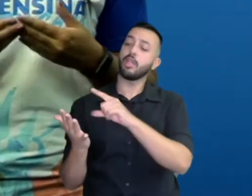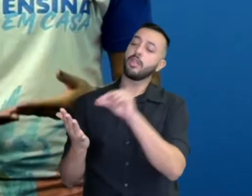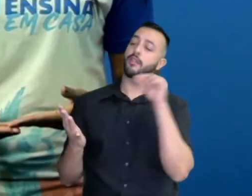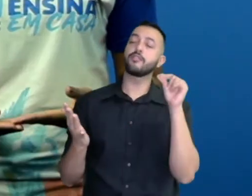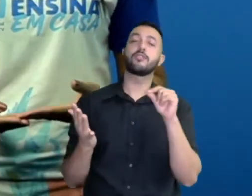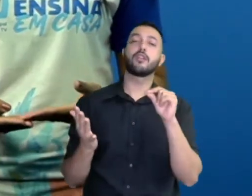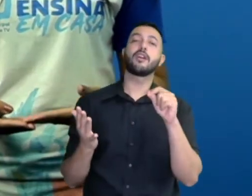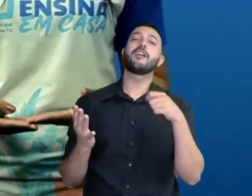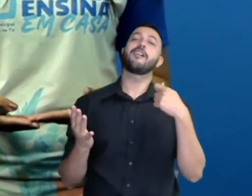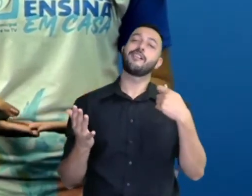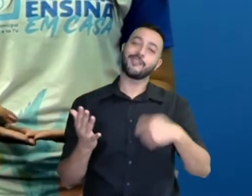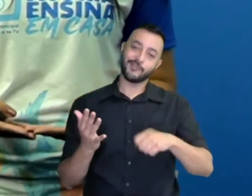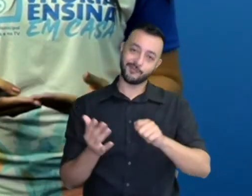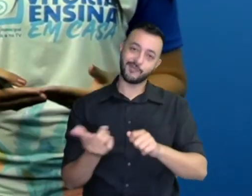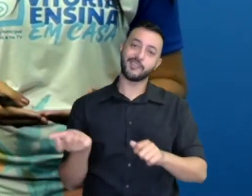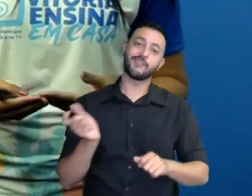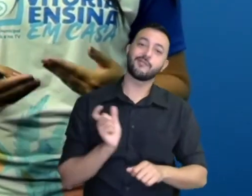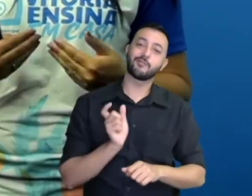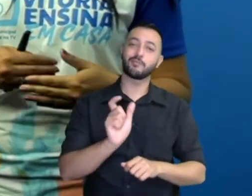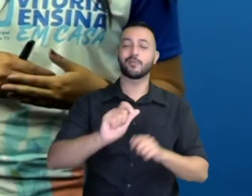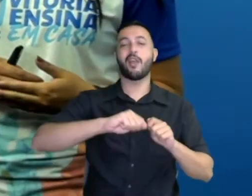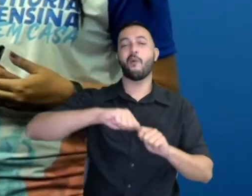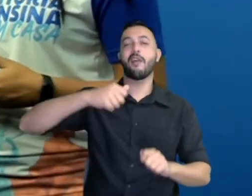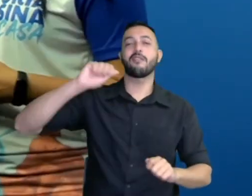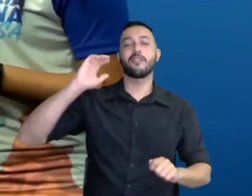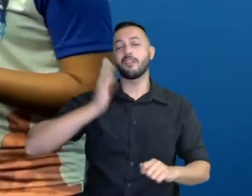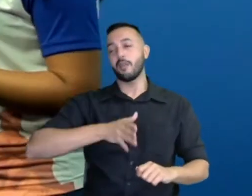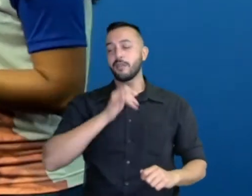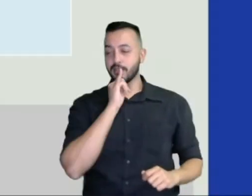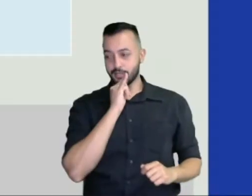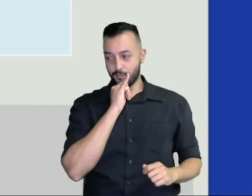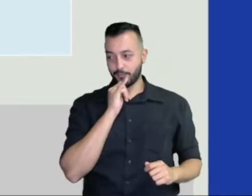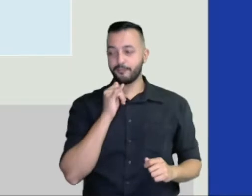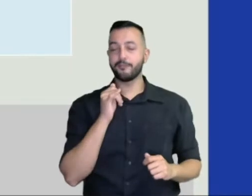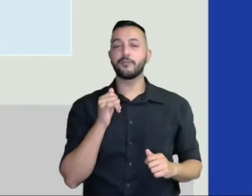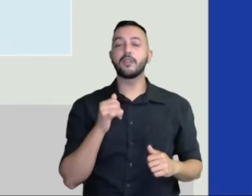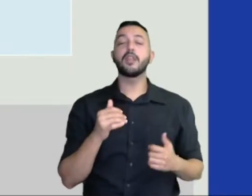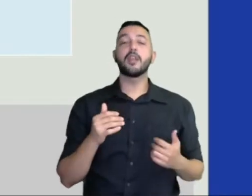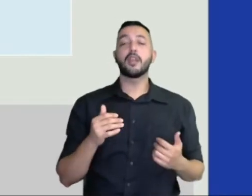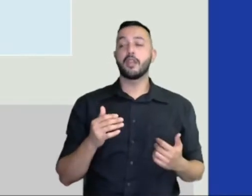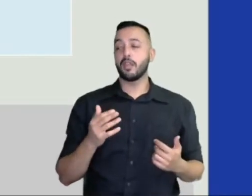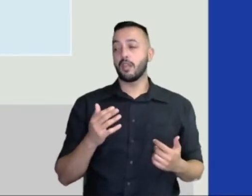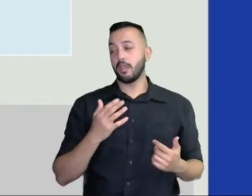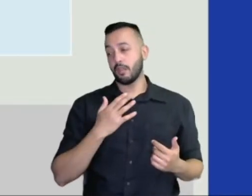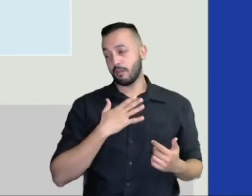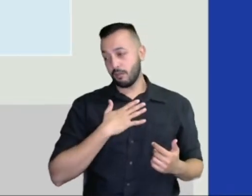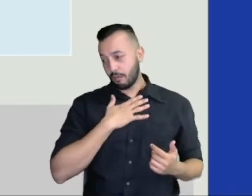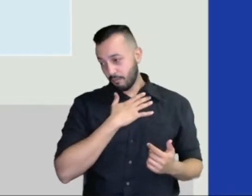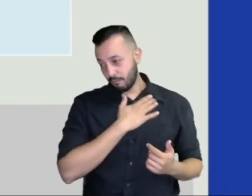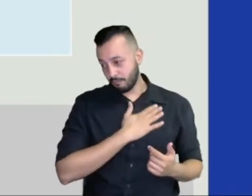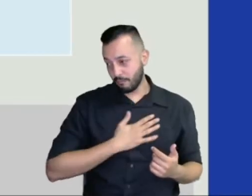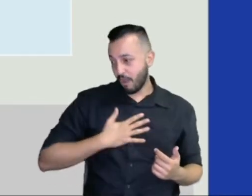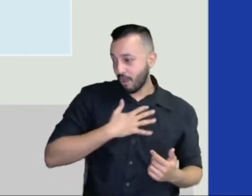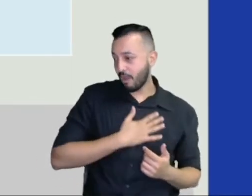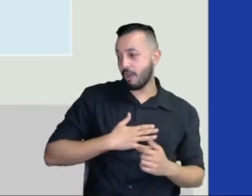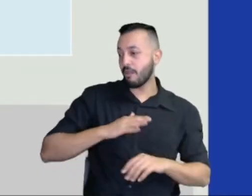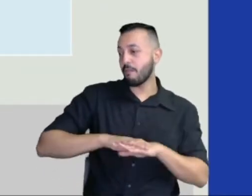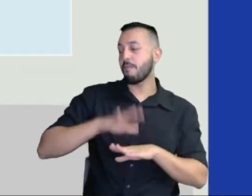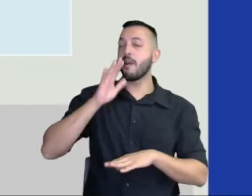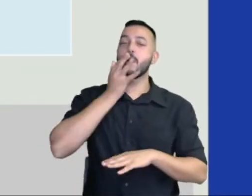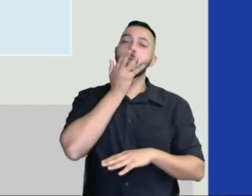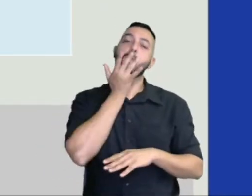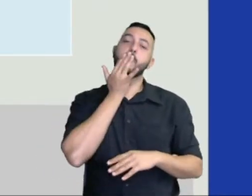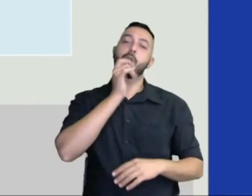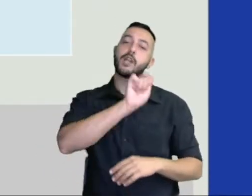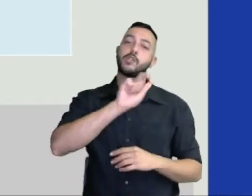a gente coloca o artigo determinado na frente. Ó, vamos ver um exemplo. Me agrada mais la de